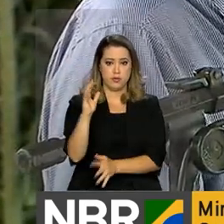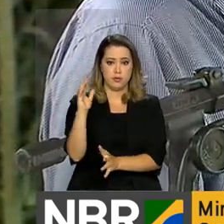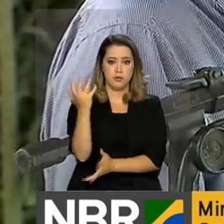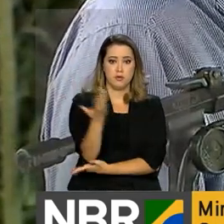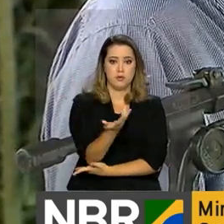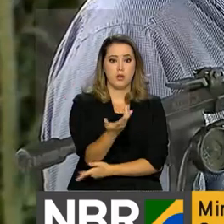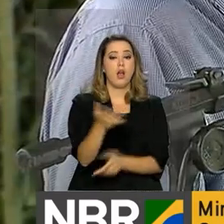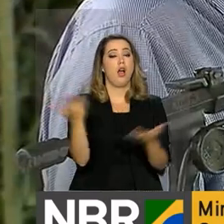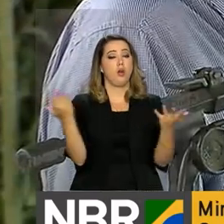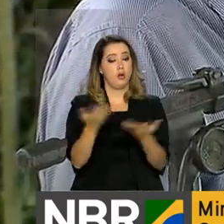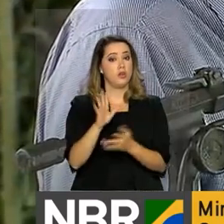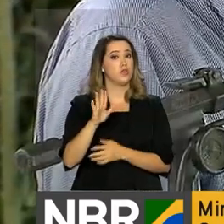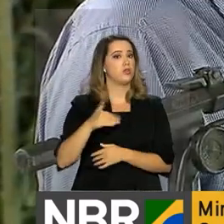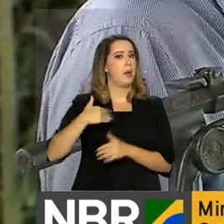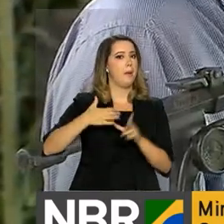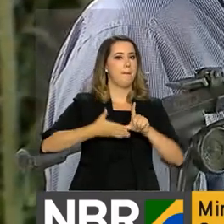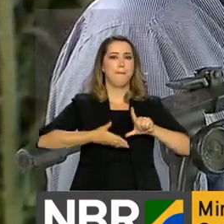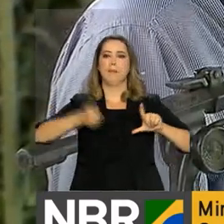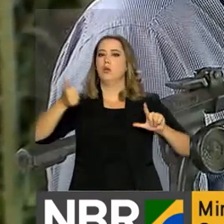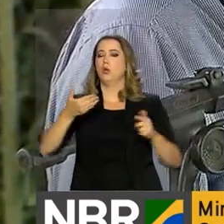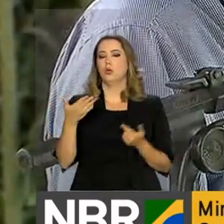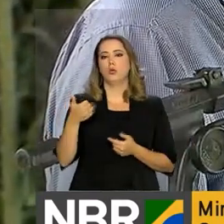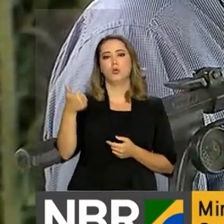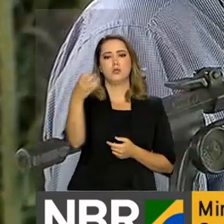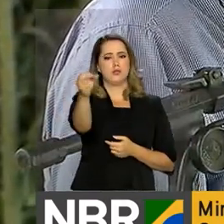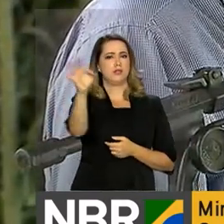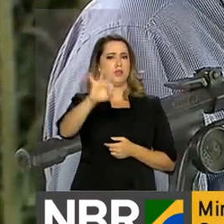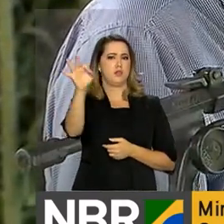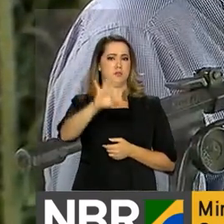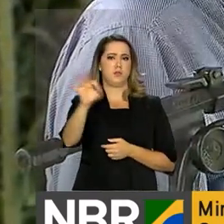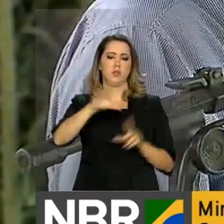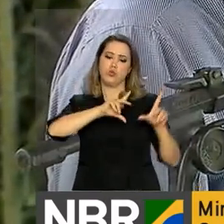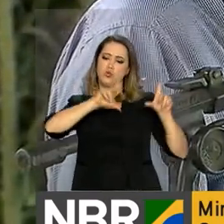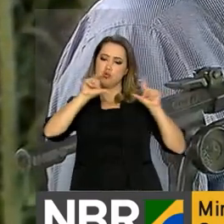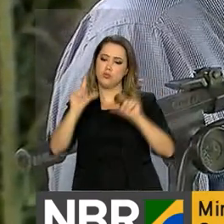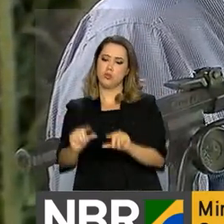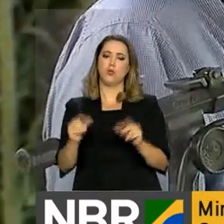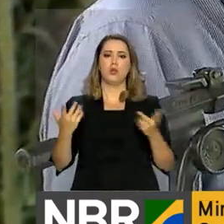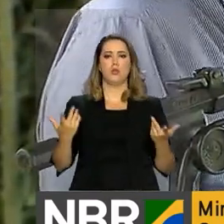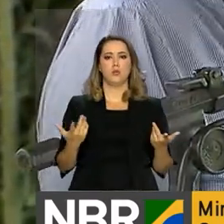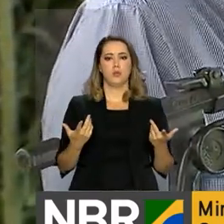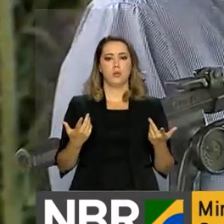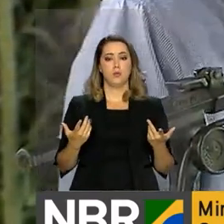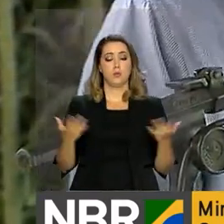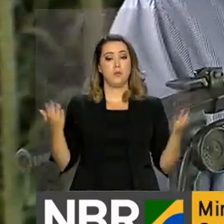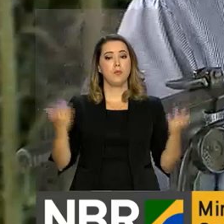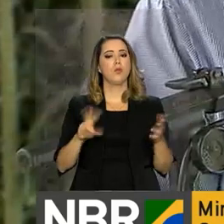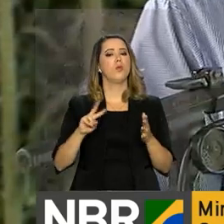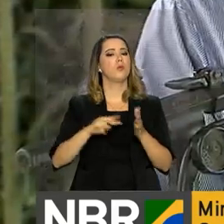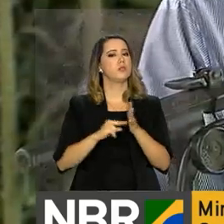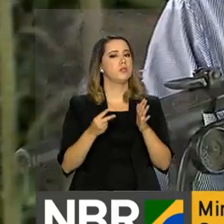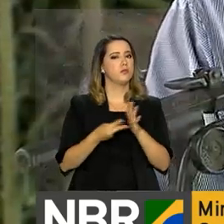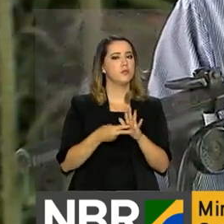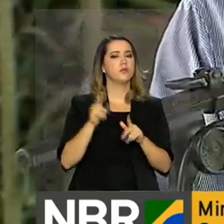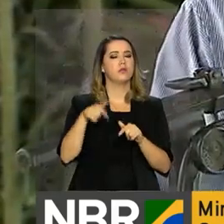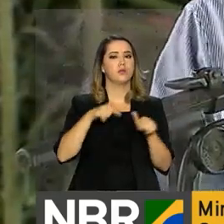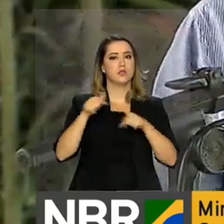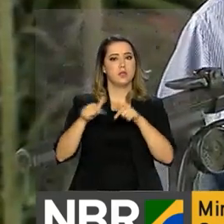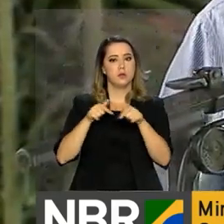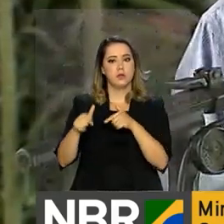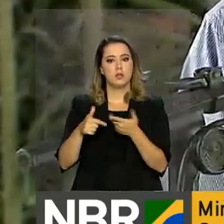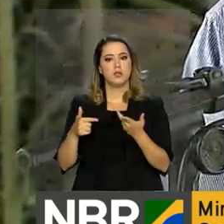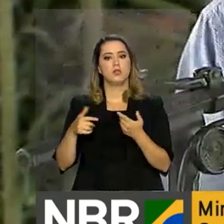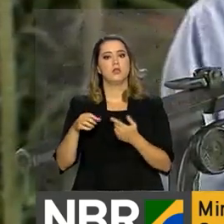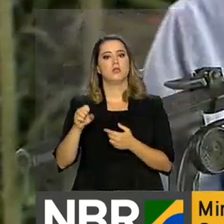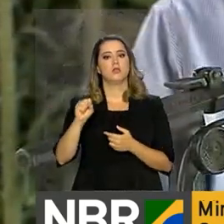melhorou 16%. Portanto, você soma 16 com 19, dá quase 35, não é verdade? Isto é fruto do Zequinha